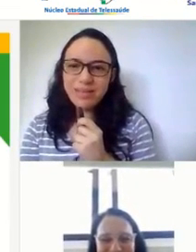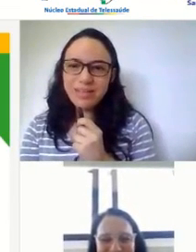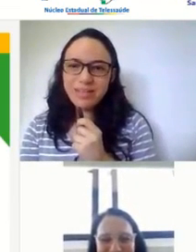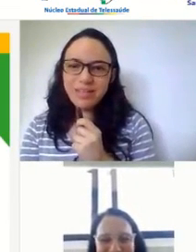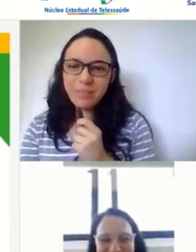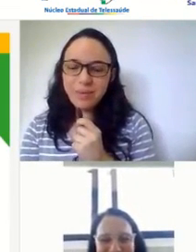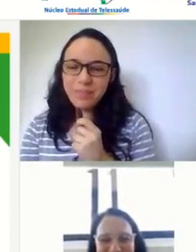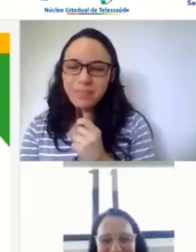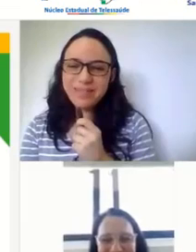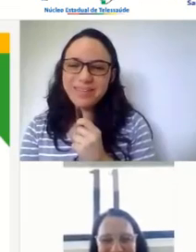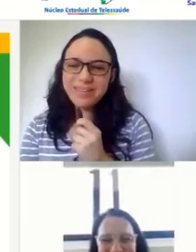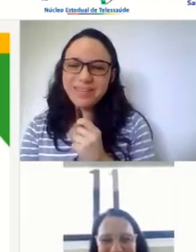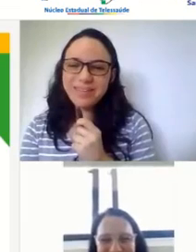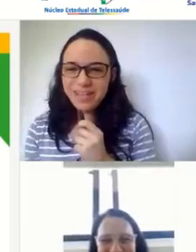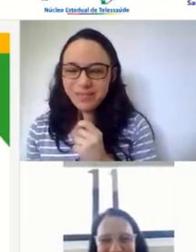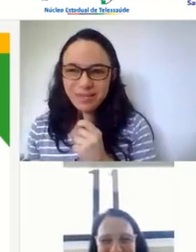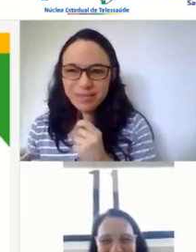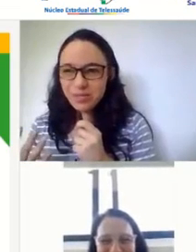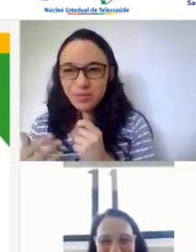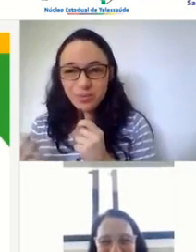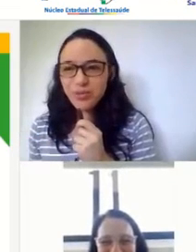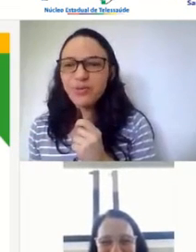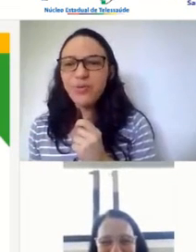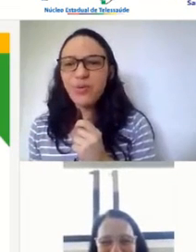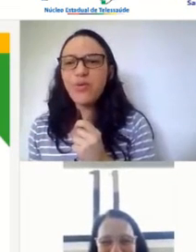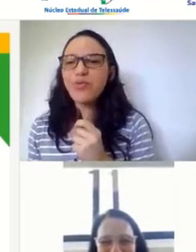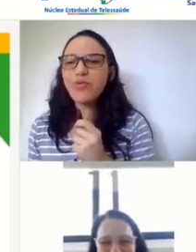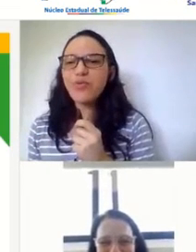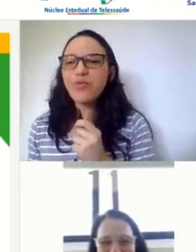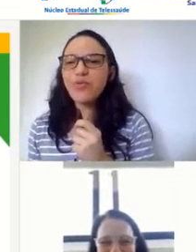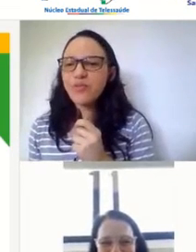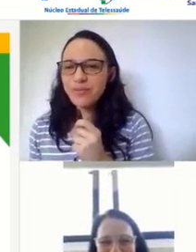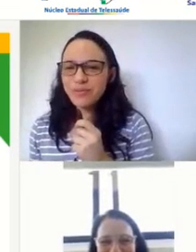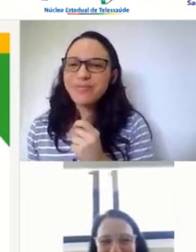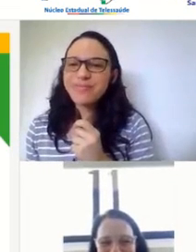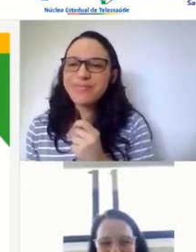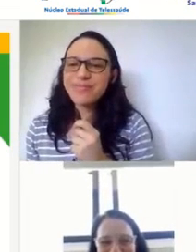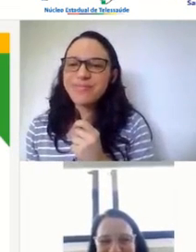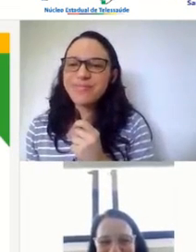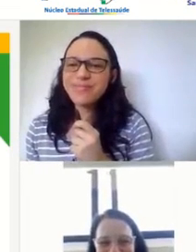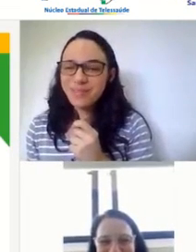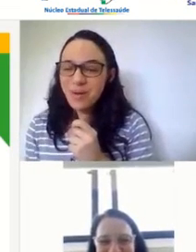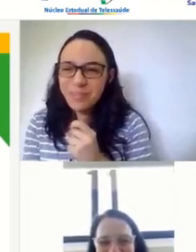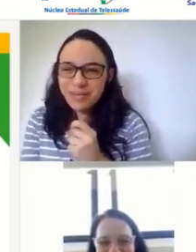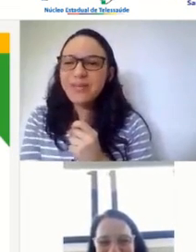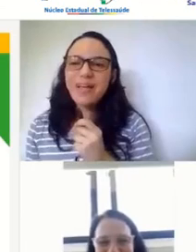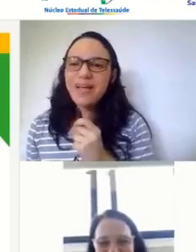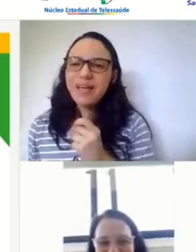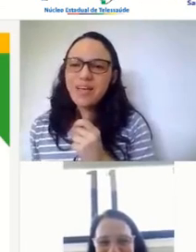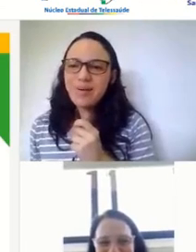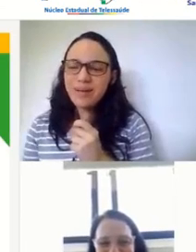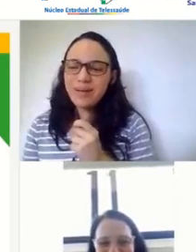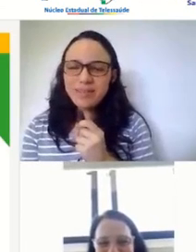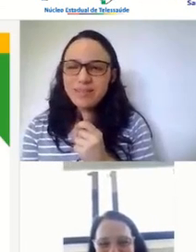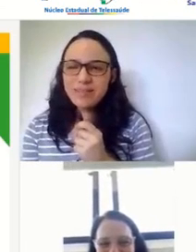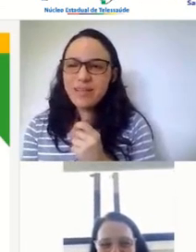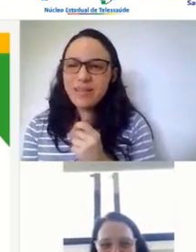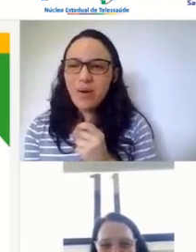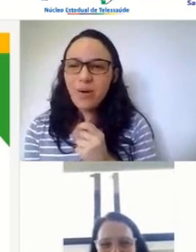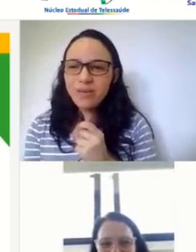estou aprendendo muito quero agradecer o apoio talita né que